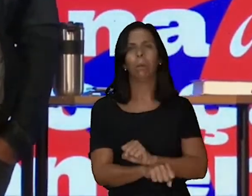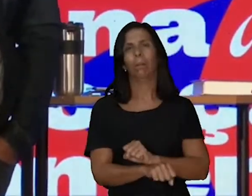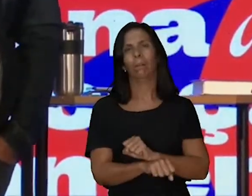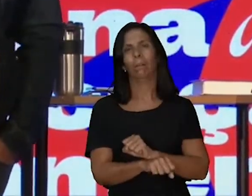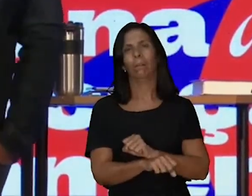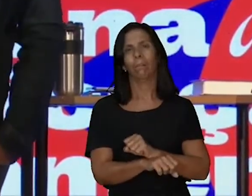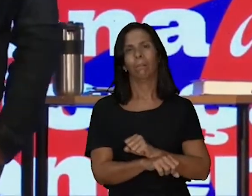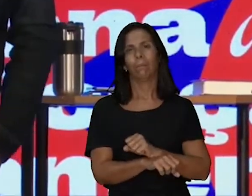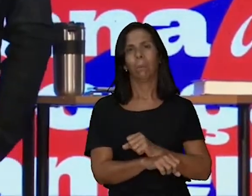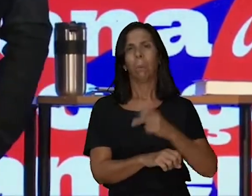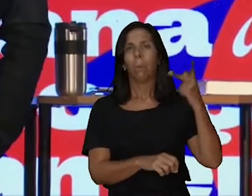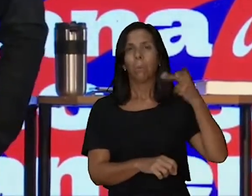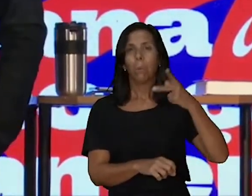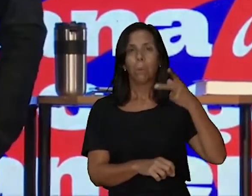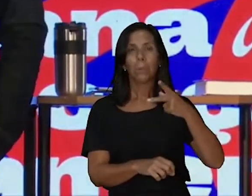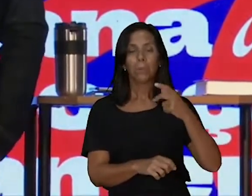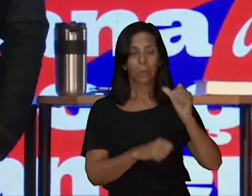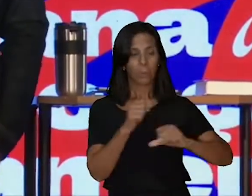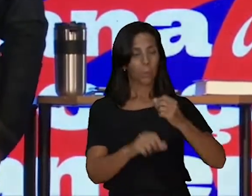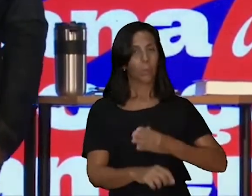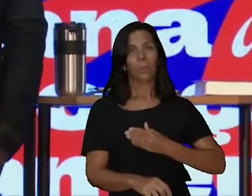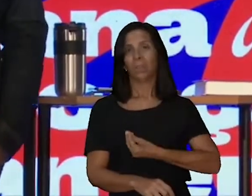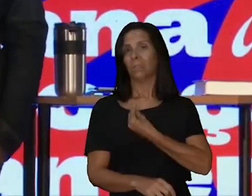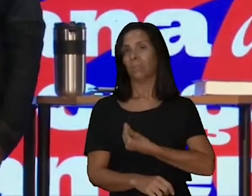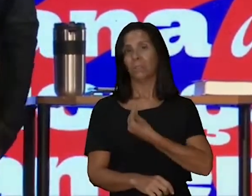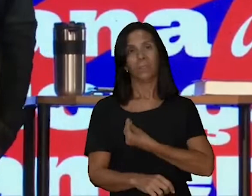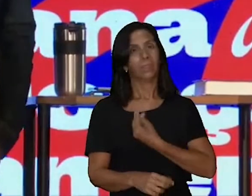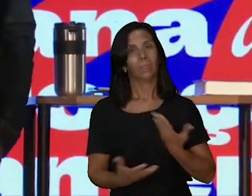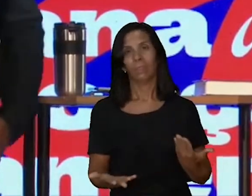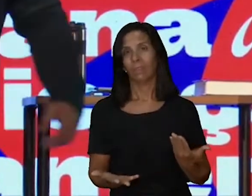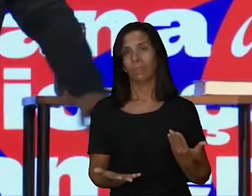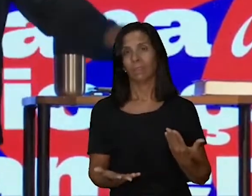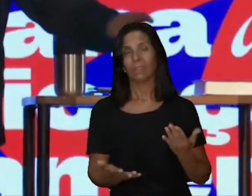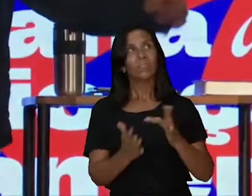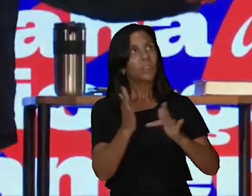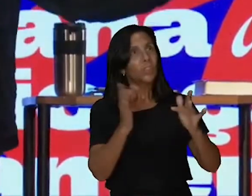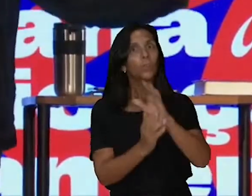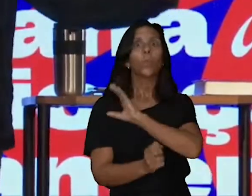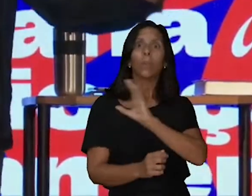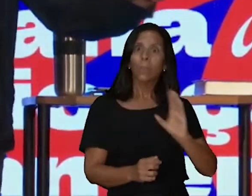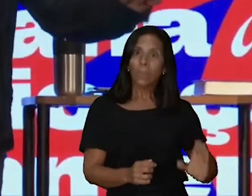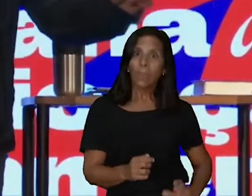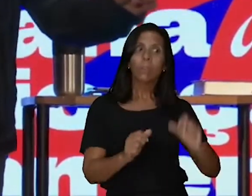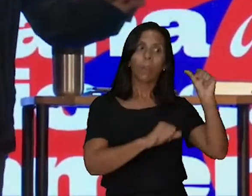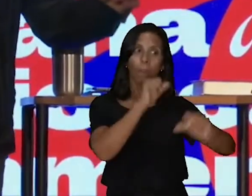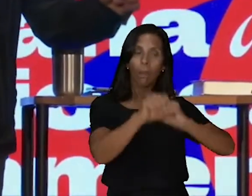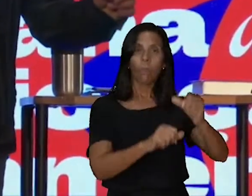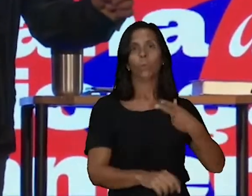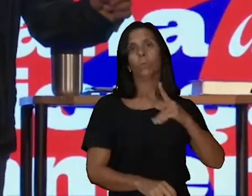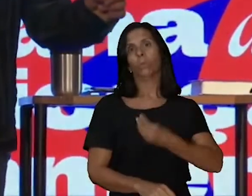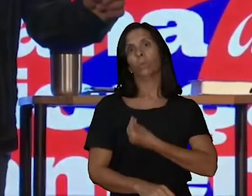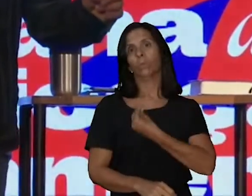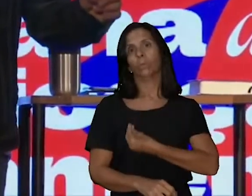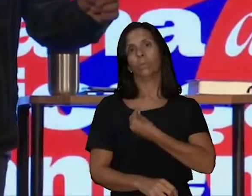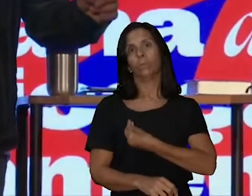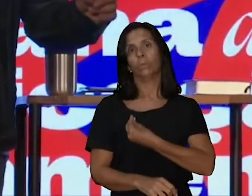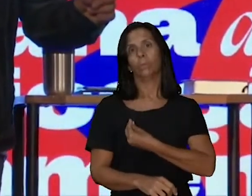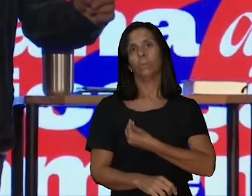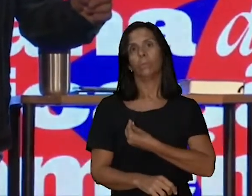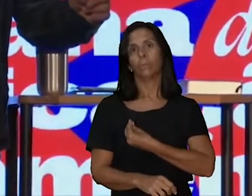muda ninguém. Jesus Cristo de Nazaré e o poder da sua palavra trazem transformação.